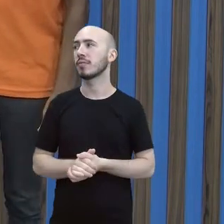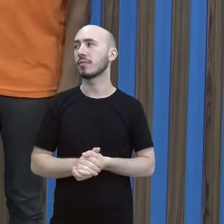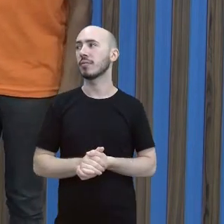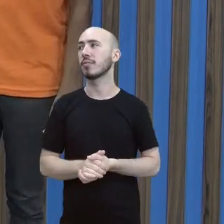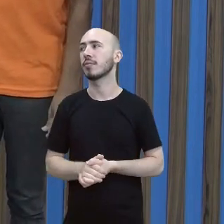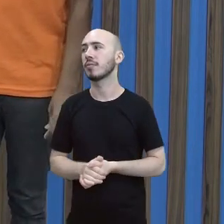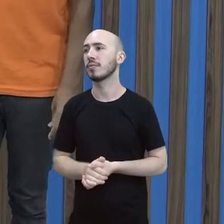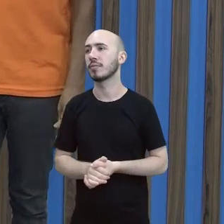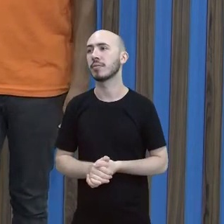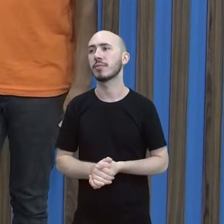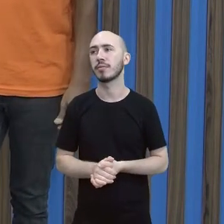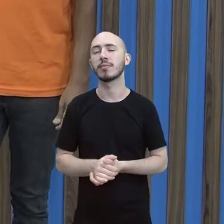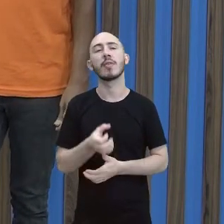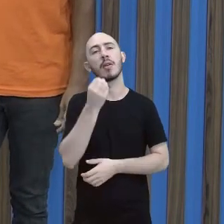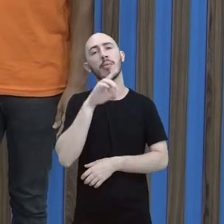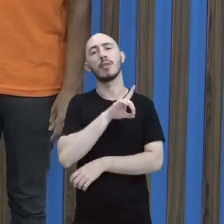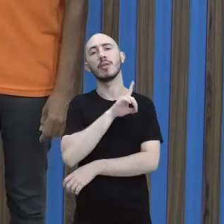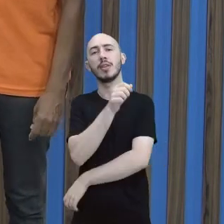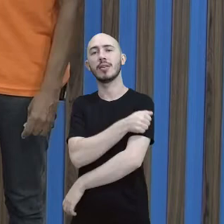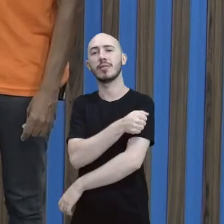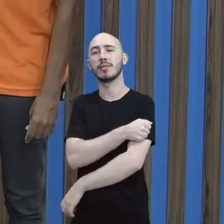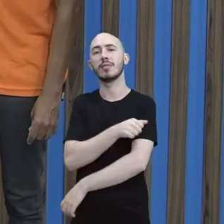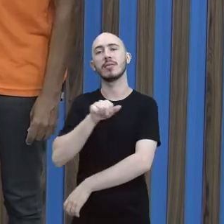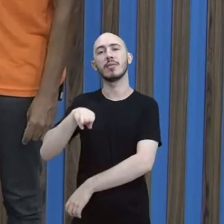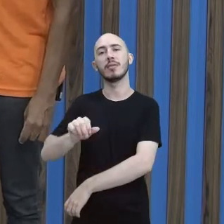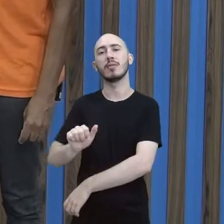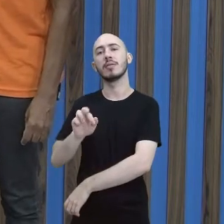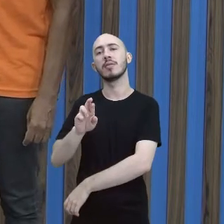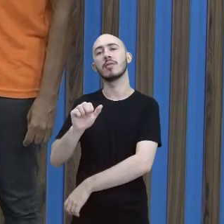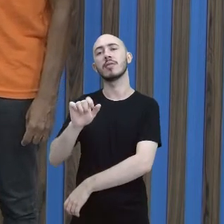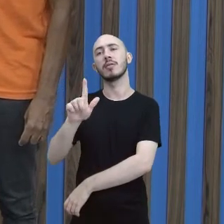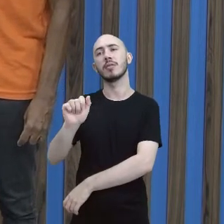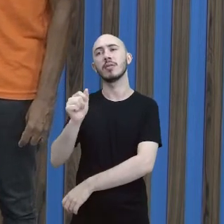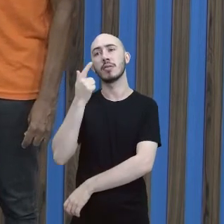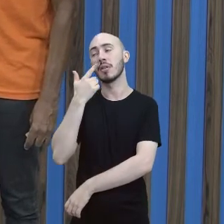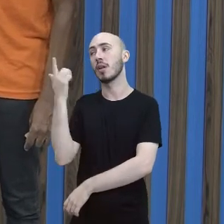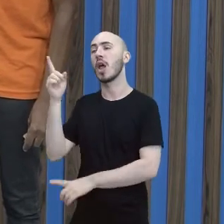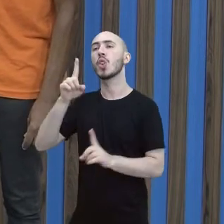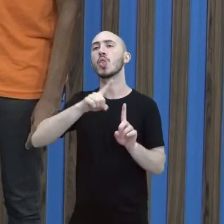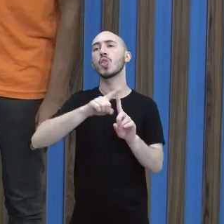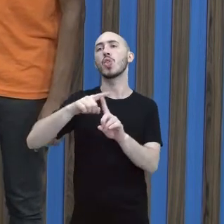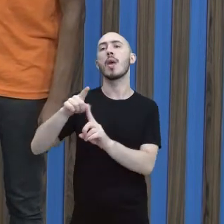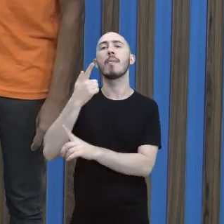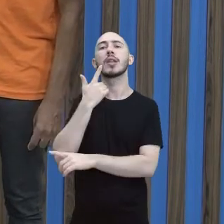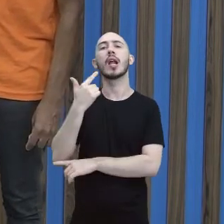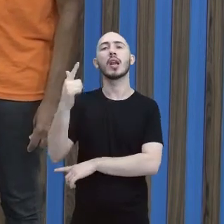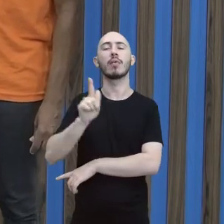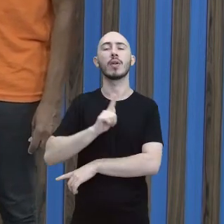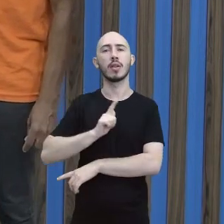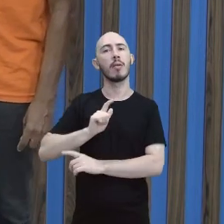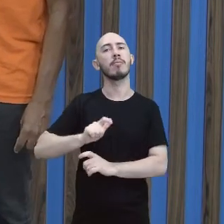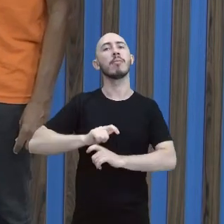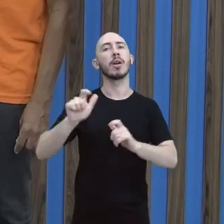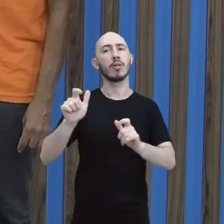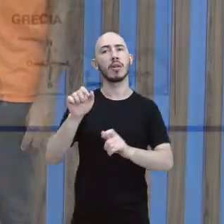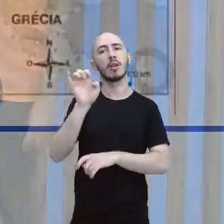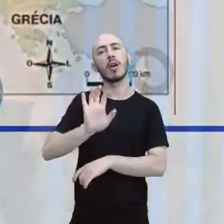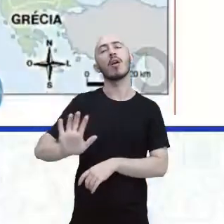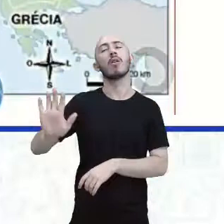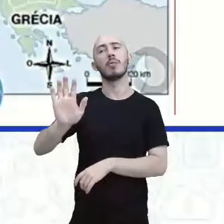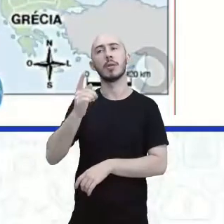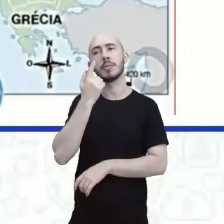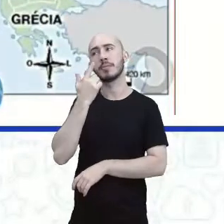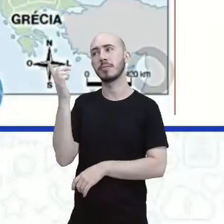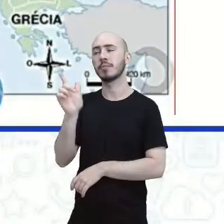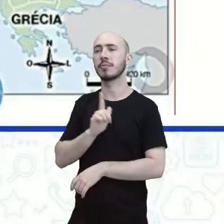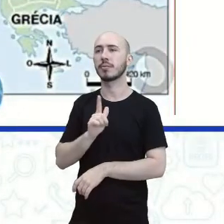seu bom dia. Bom dia, Marcela. Está aqui, professor, a tipo de línguas, né, que a gente vê predominante lá, tá, na Europa,